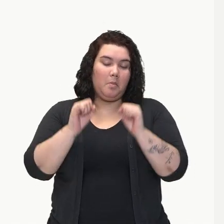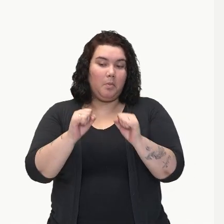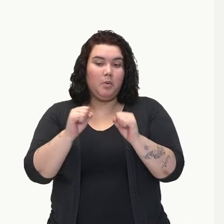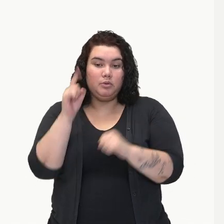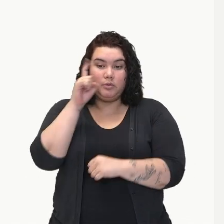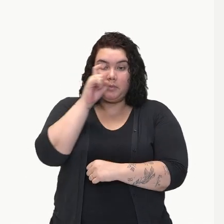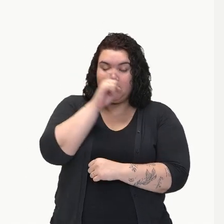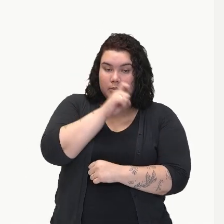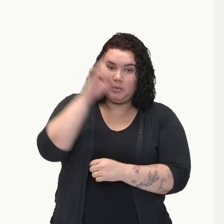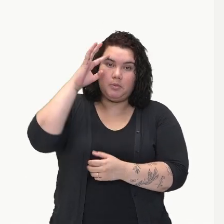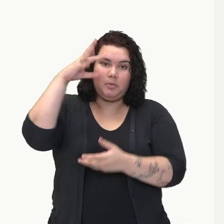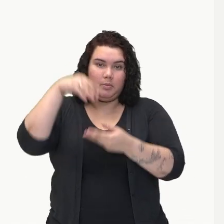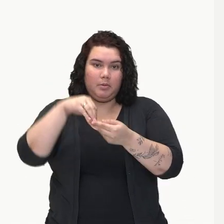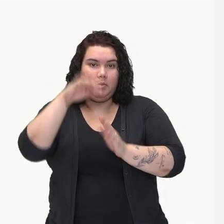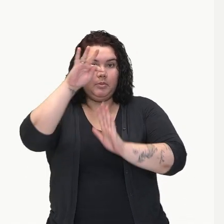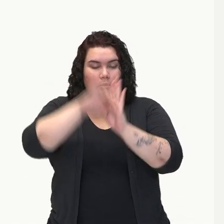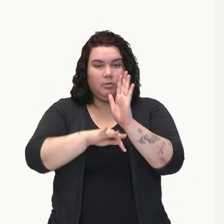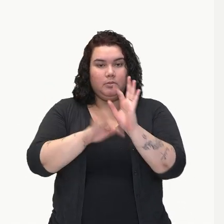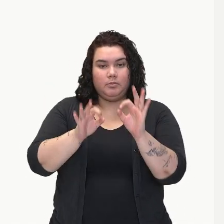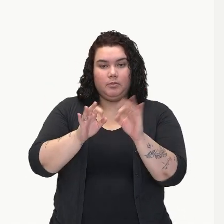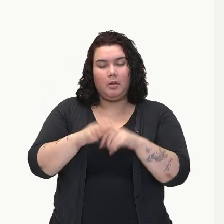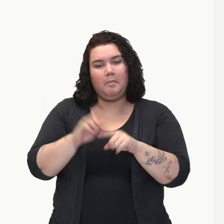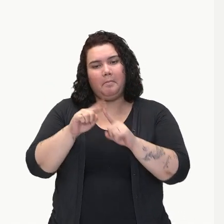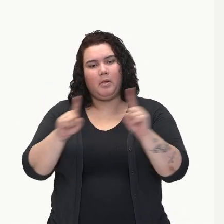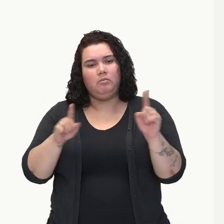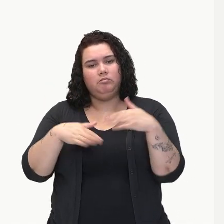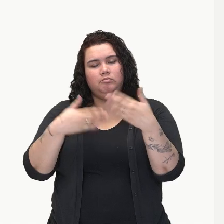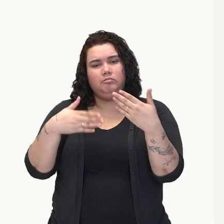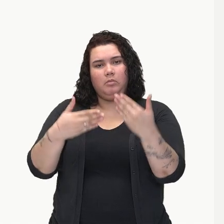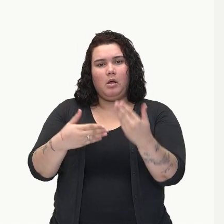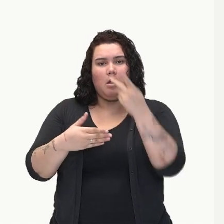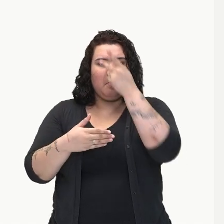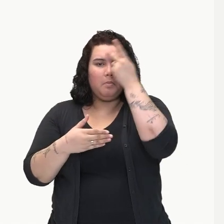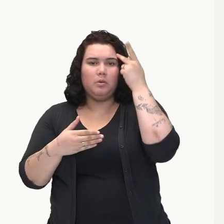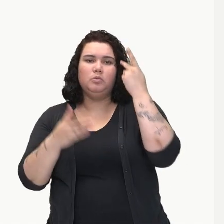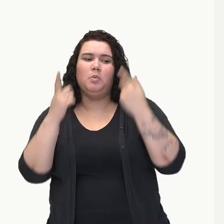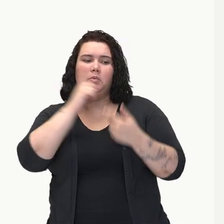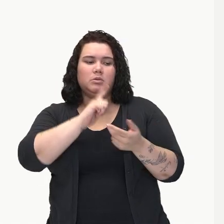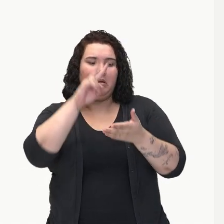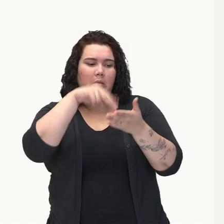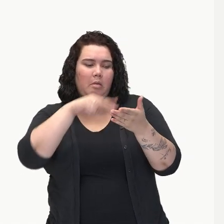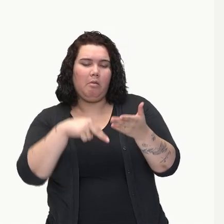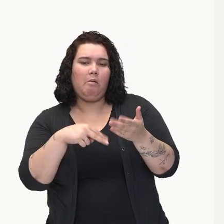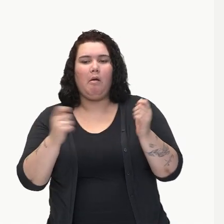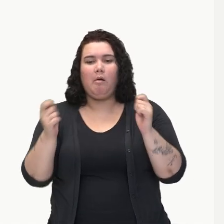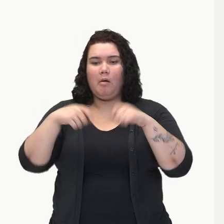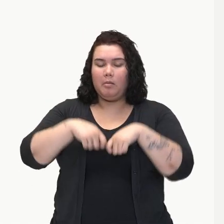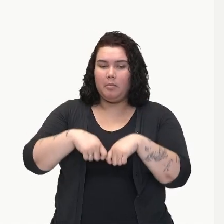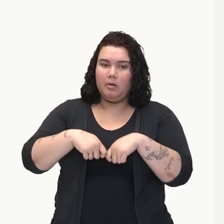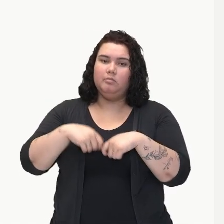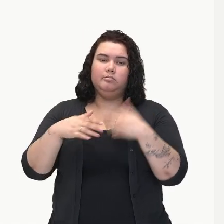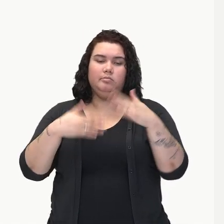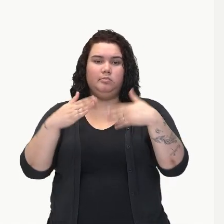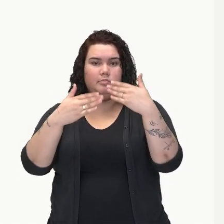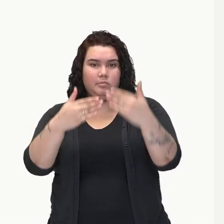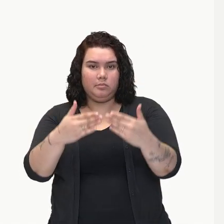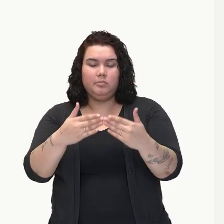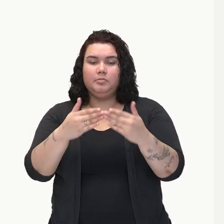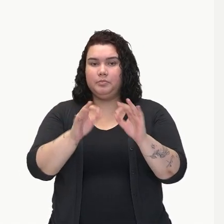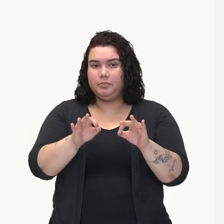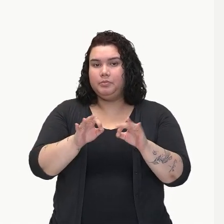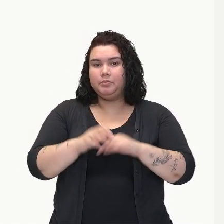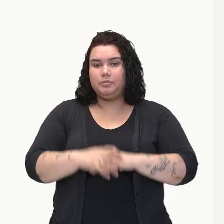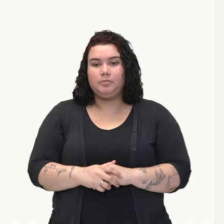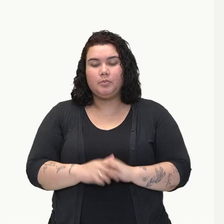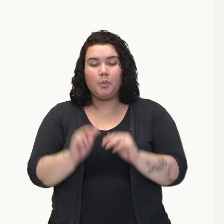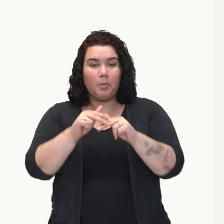para entender o texto. Mas depois que você vai lendo e ganha uma familiaridade com aquilo, as coisas vão fluindo mais literalmente. Por